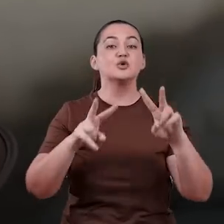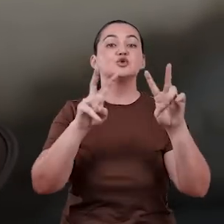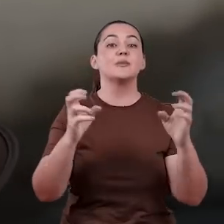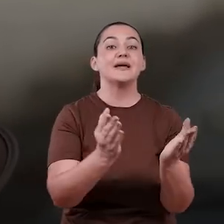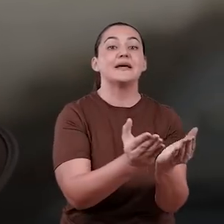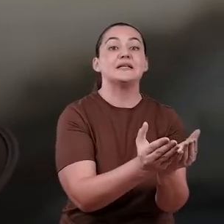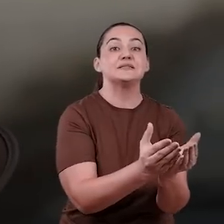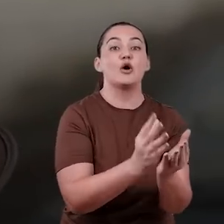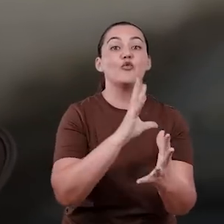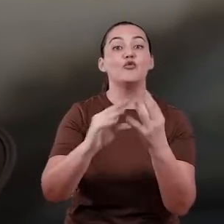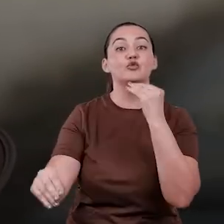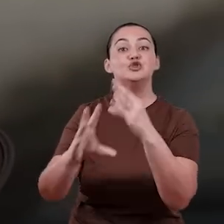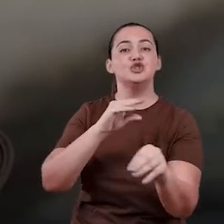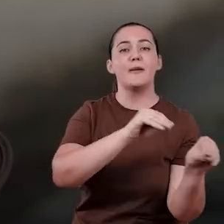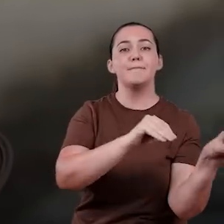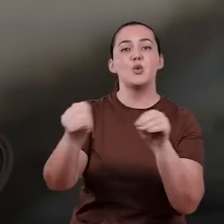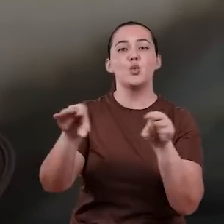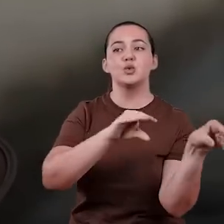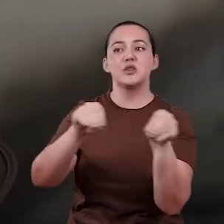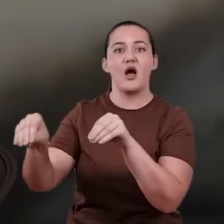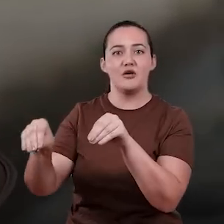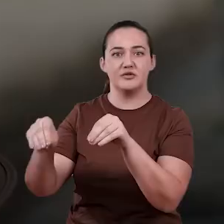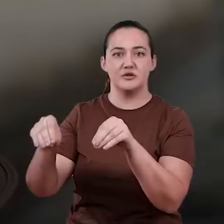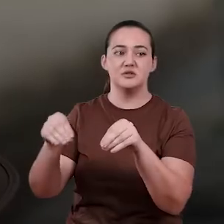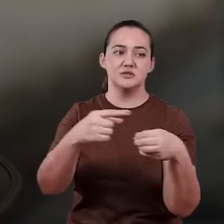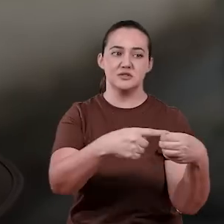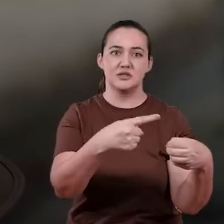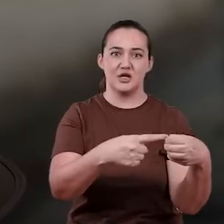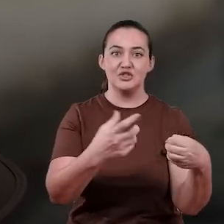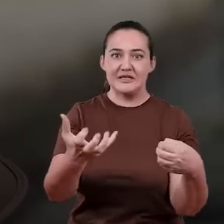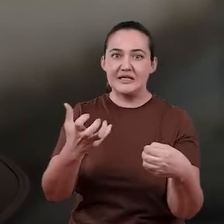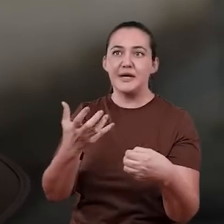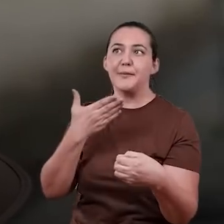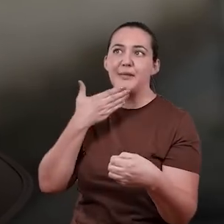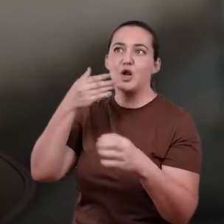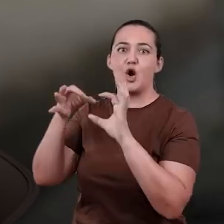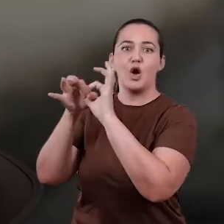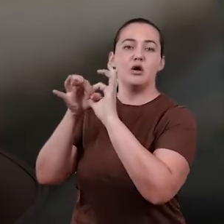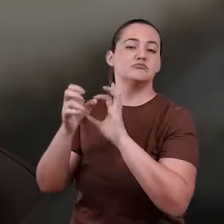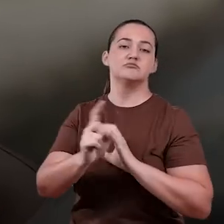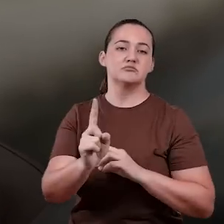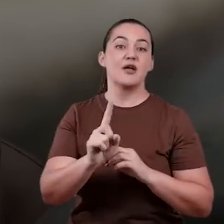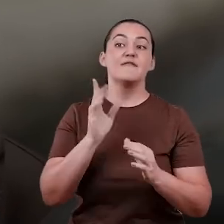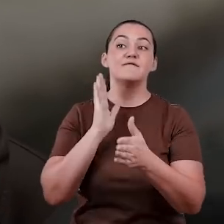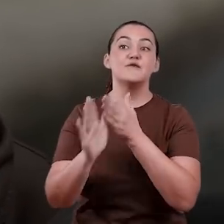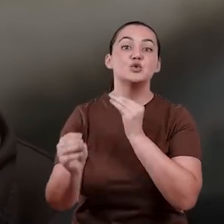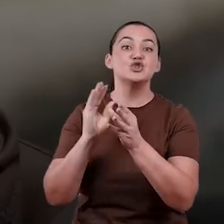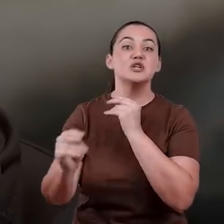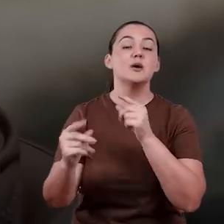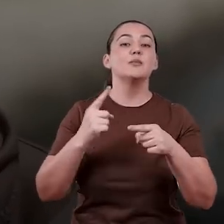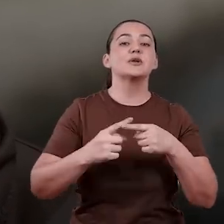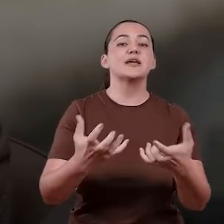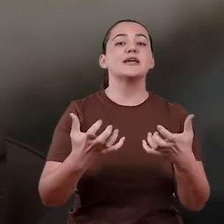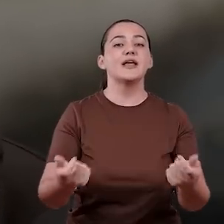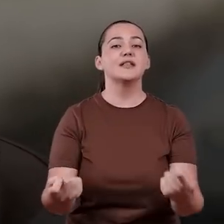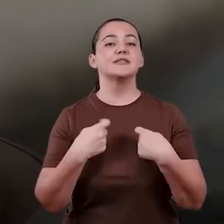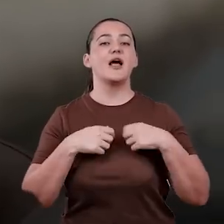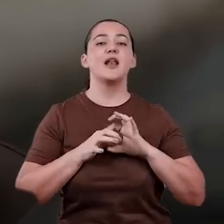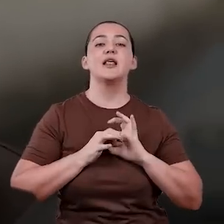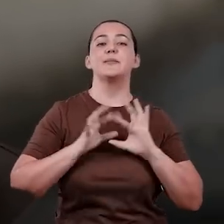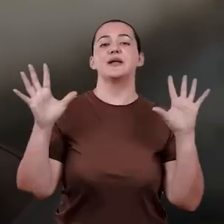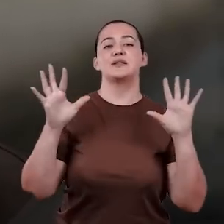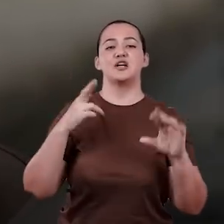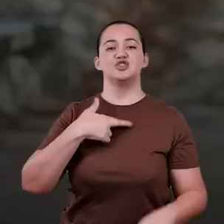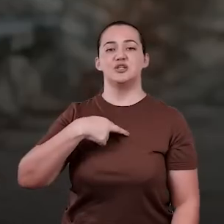estes cristãos que fugiam da cidade, mas dessa vez não porque estavam procurando a espiritualidade, mas sim porque estavam procurando